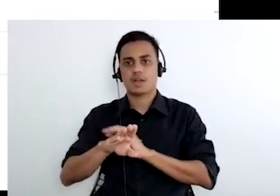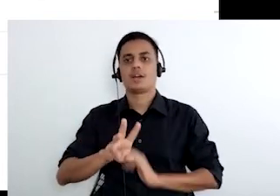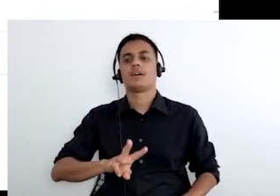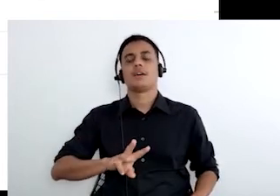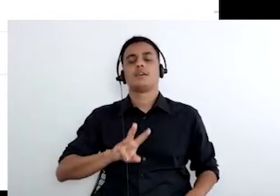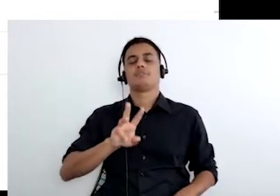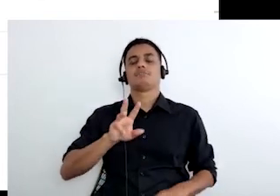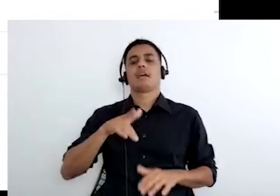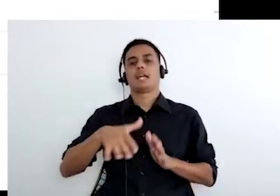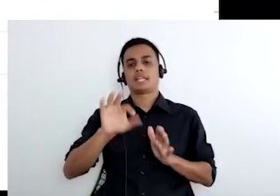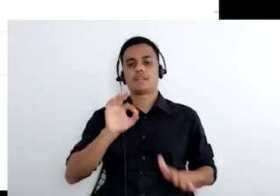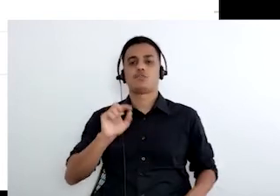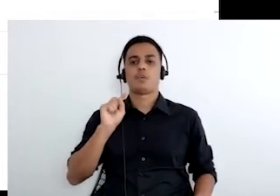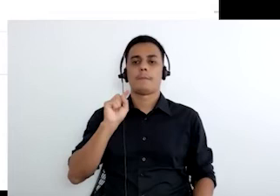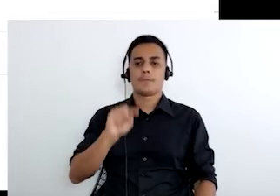.wav.